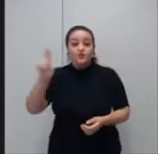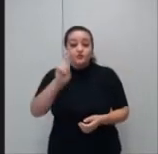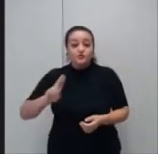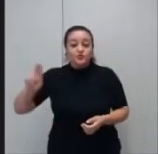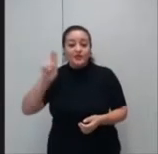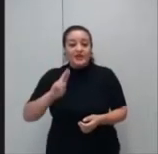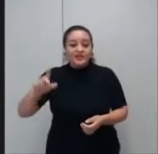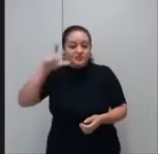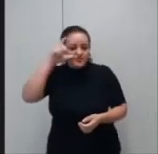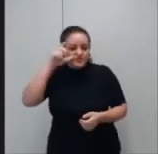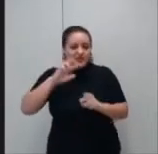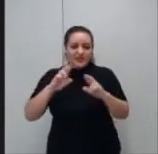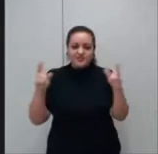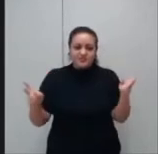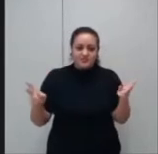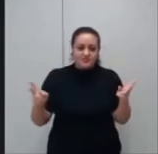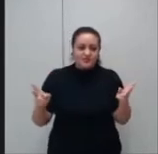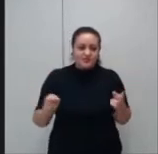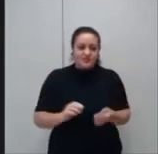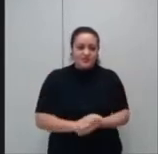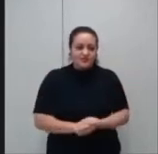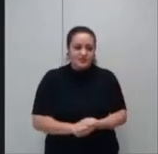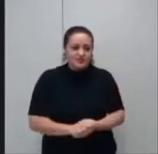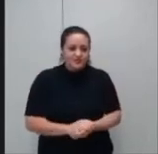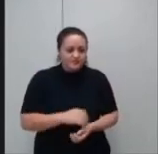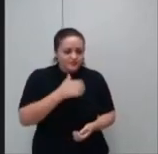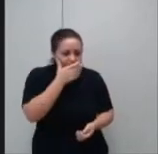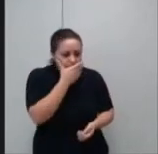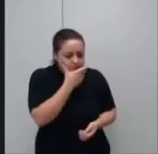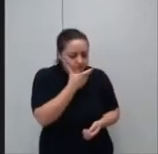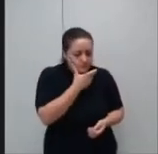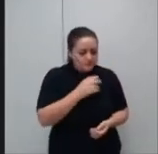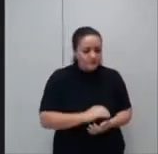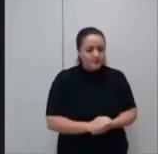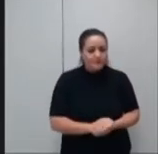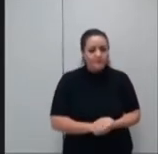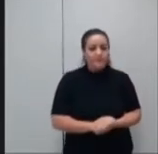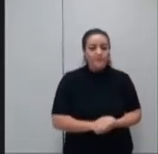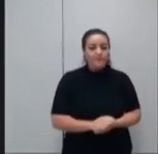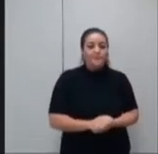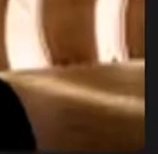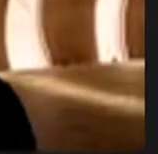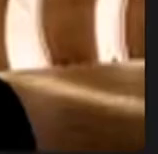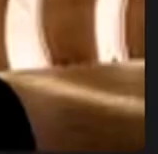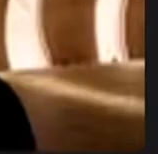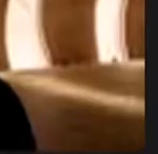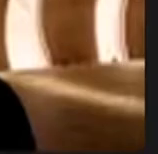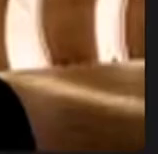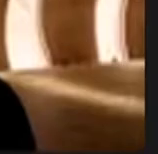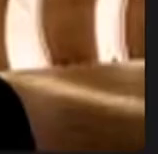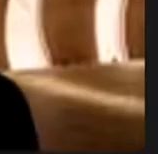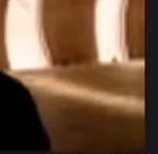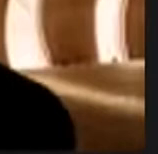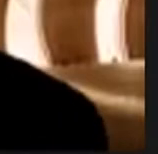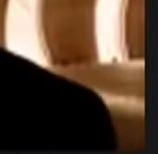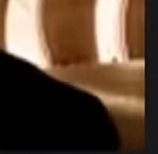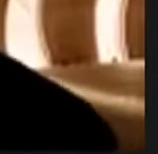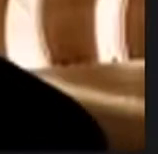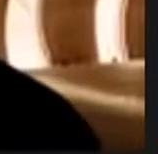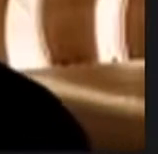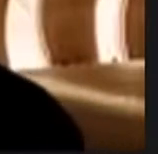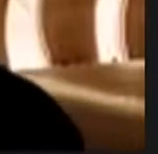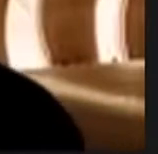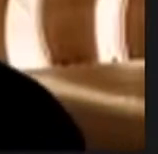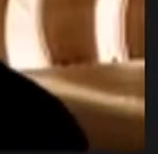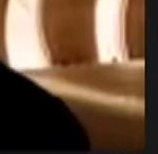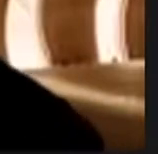em geral, a doutrina considera o prazo prescricional a partir do momento em que houve a violação do direito, mas que a jurisprudência do STJ considera